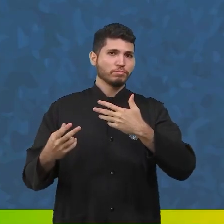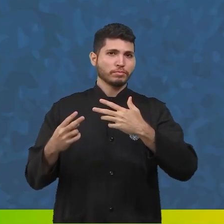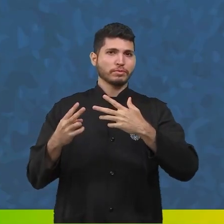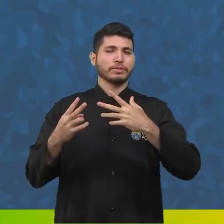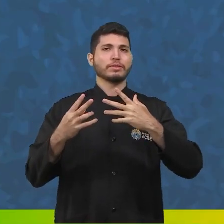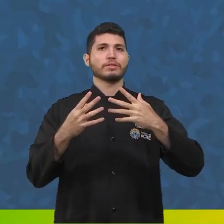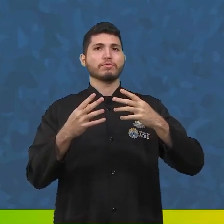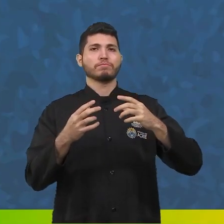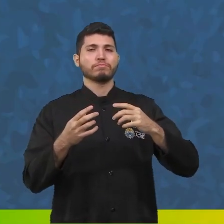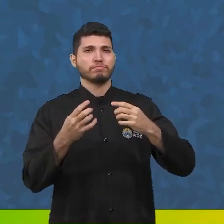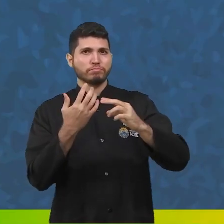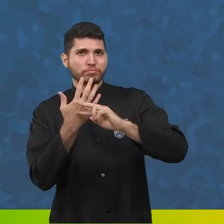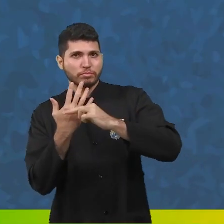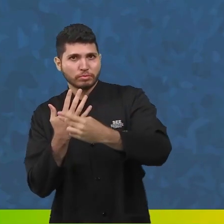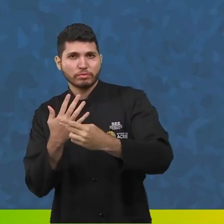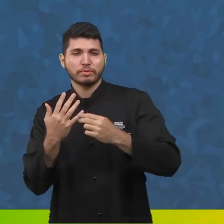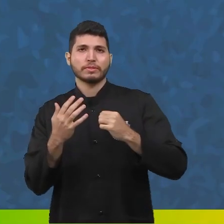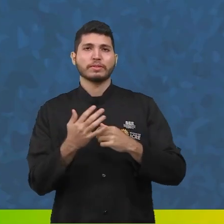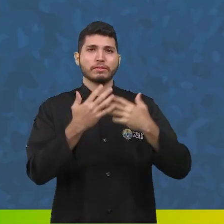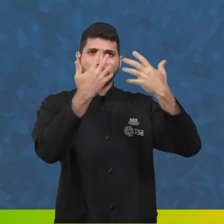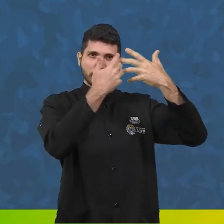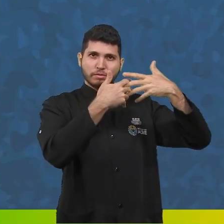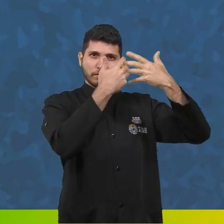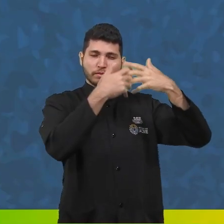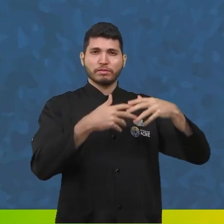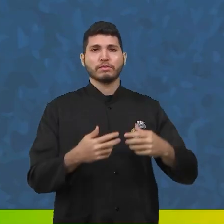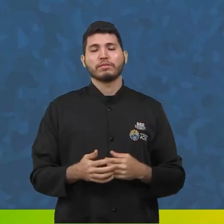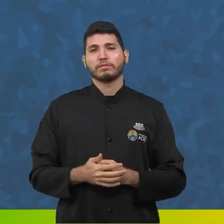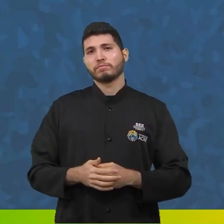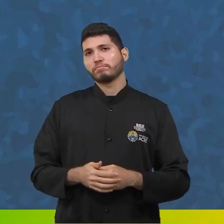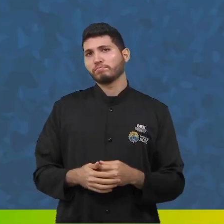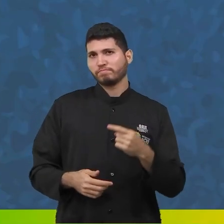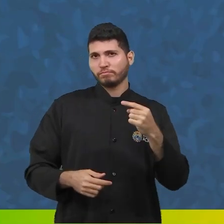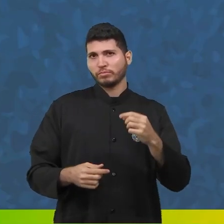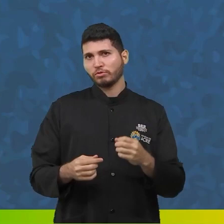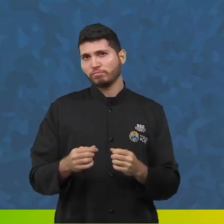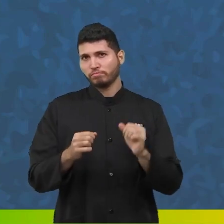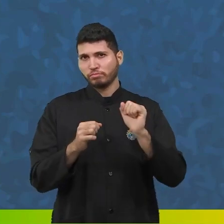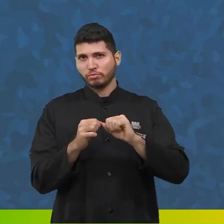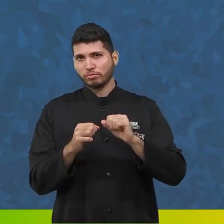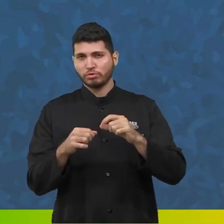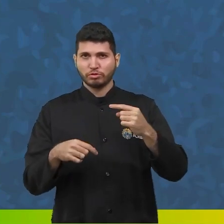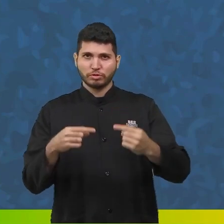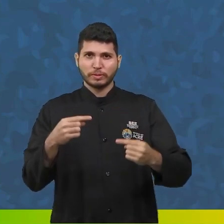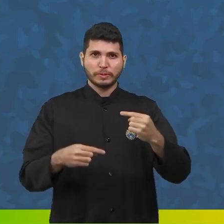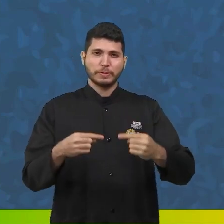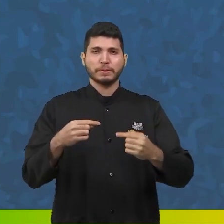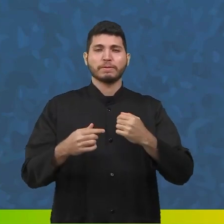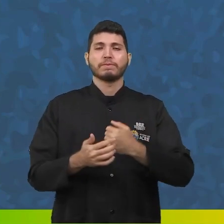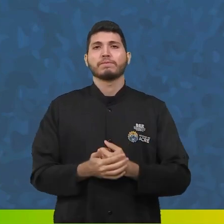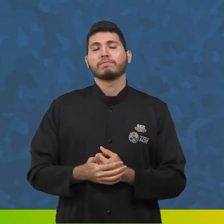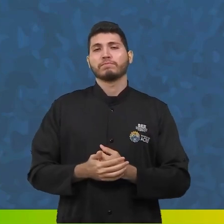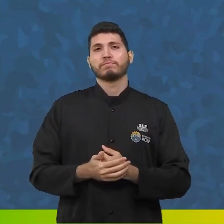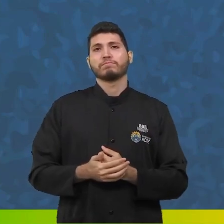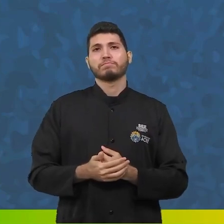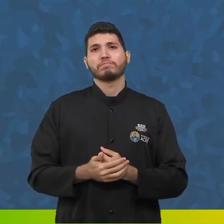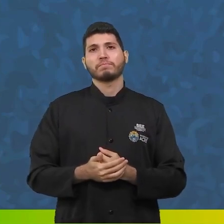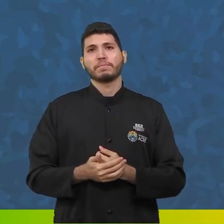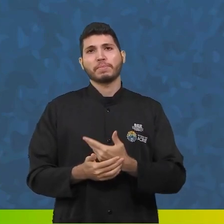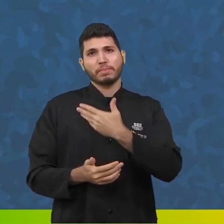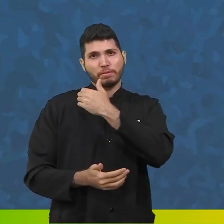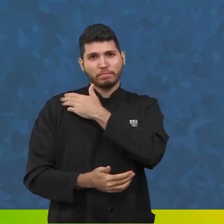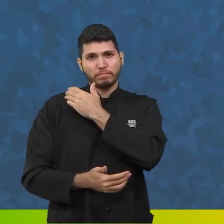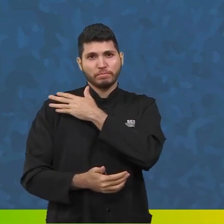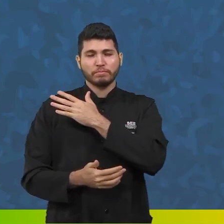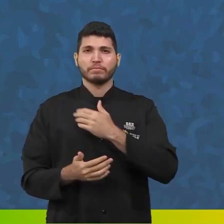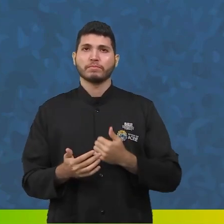reflexão e debate sobre o preconceito e direitos humanos. Então, a teledramaturgia, ela tem esse impacto